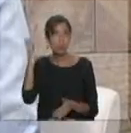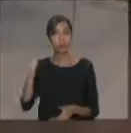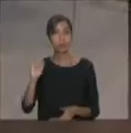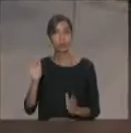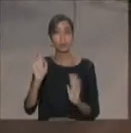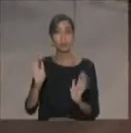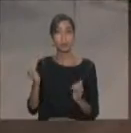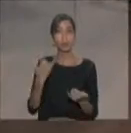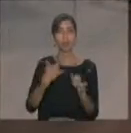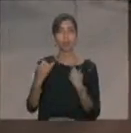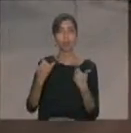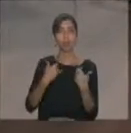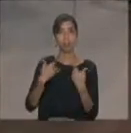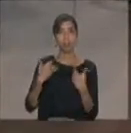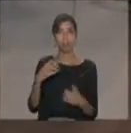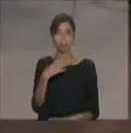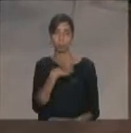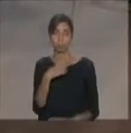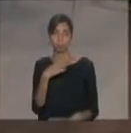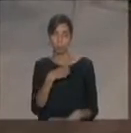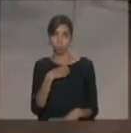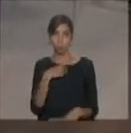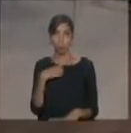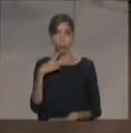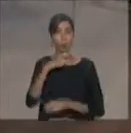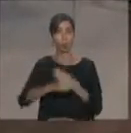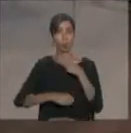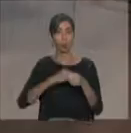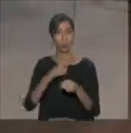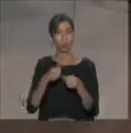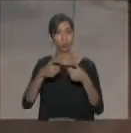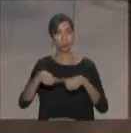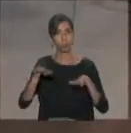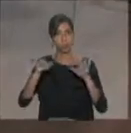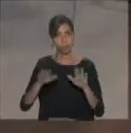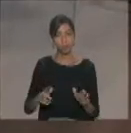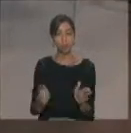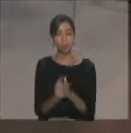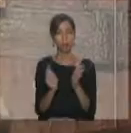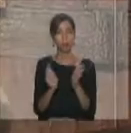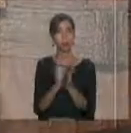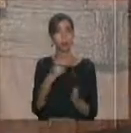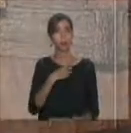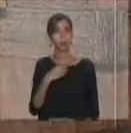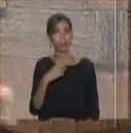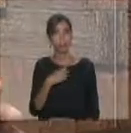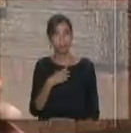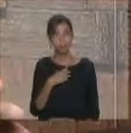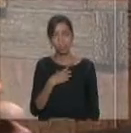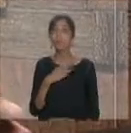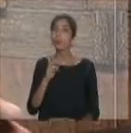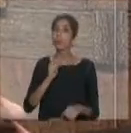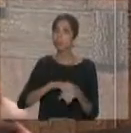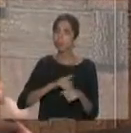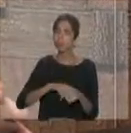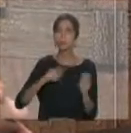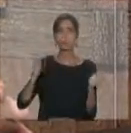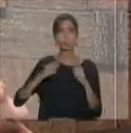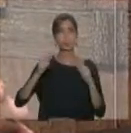contando. Né? Eu saí de Salvador, eu fiquei 1 ano em Salvador, no Jornal da Bahia, e foi o suficiente para